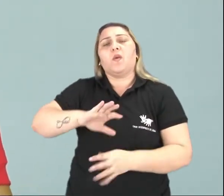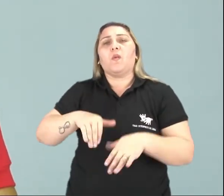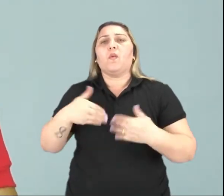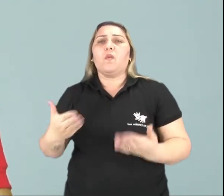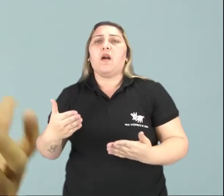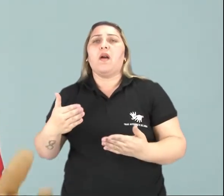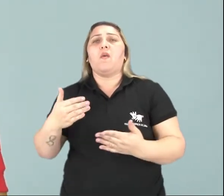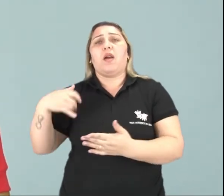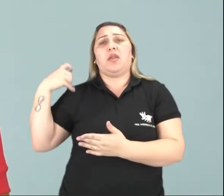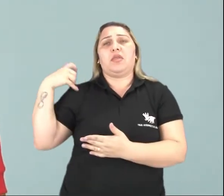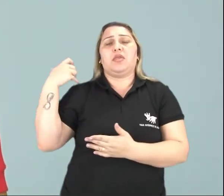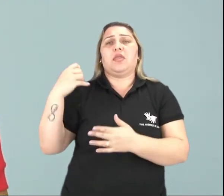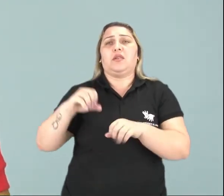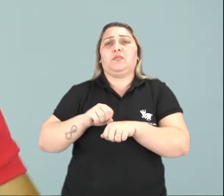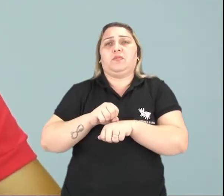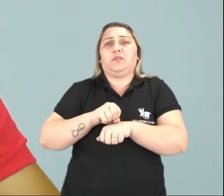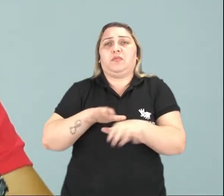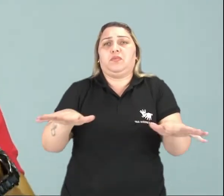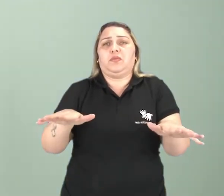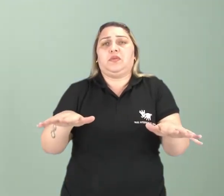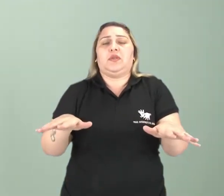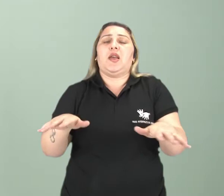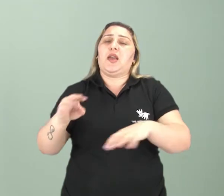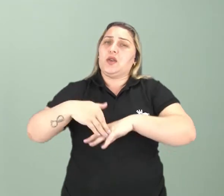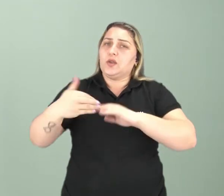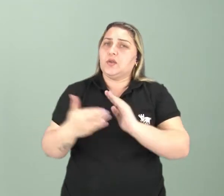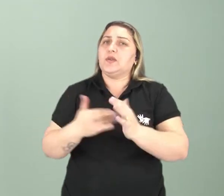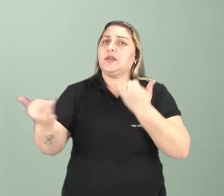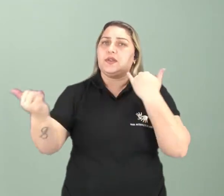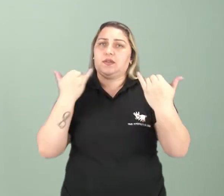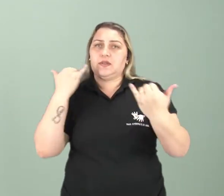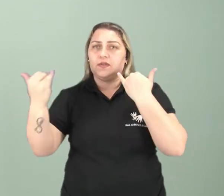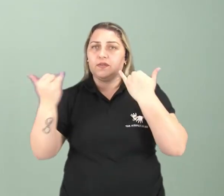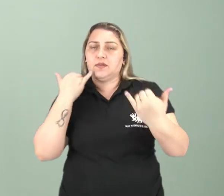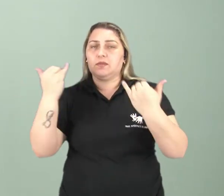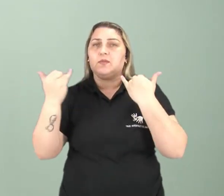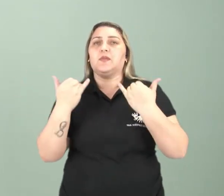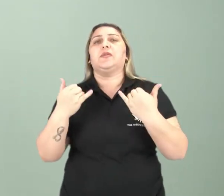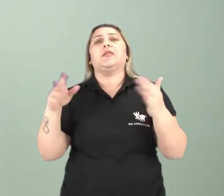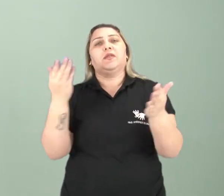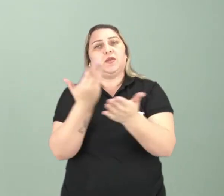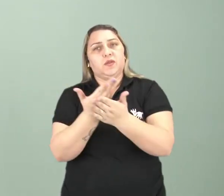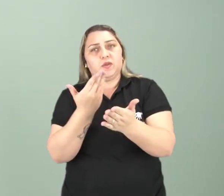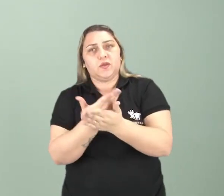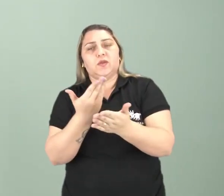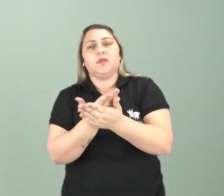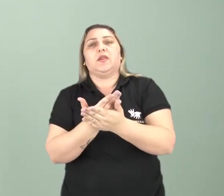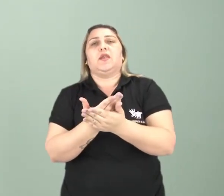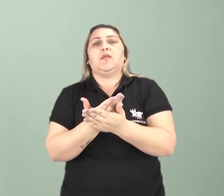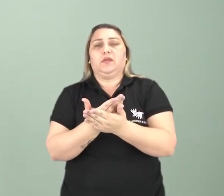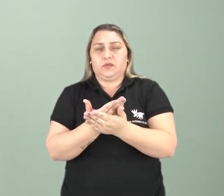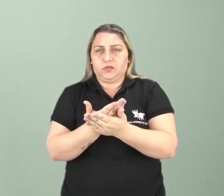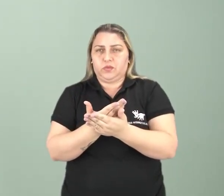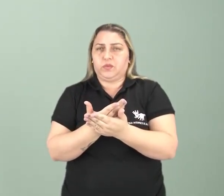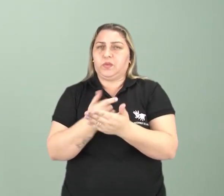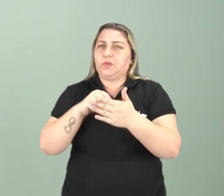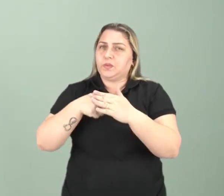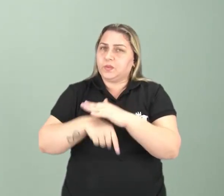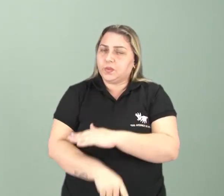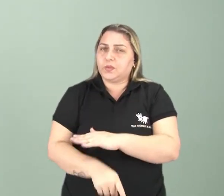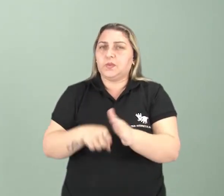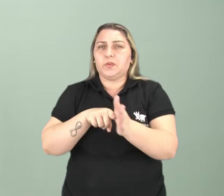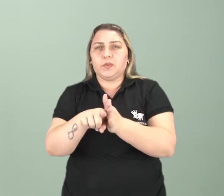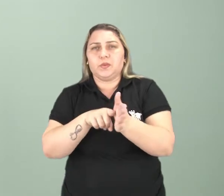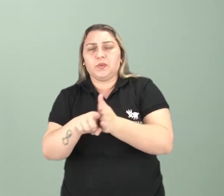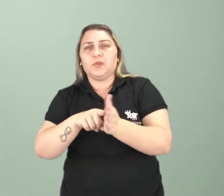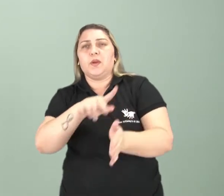é a faixa etária que ele se distribui. Então todas essas informações, elas são estudadas e a partir daí vai gerar vários estudos. Estudos